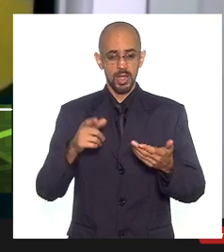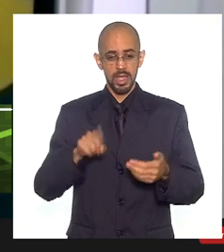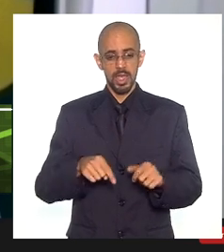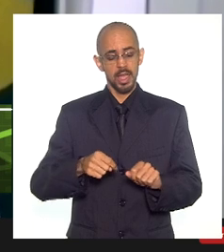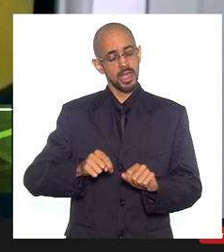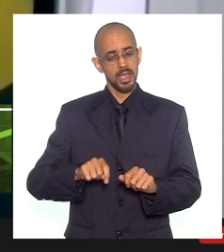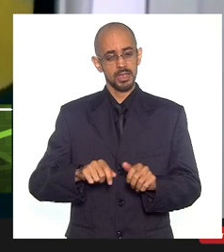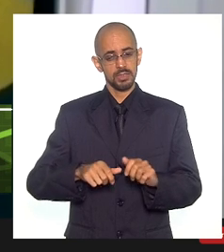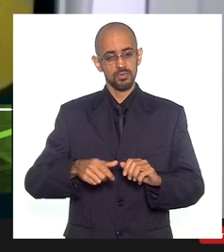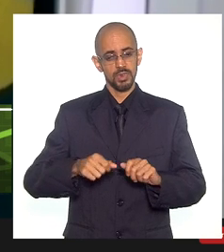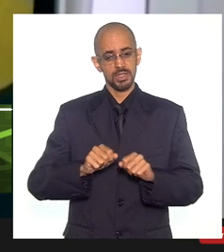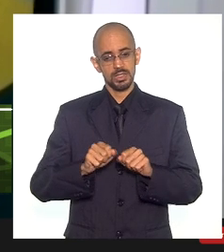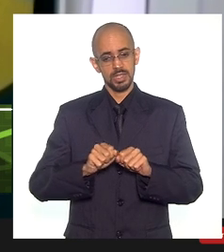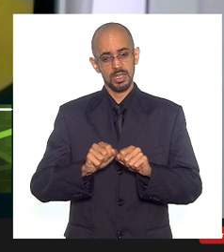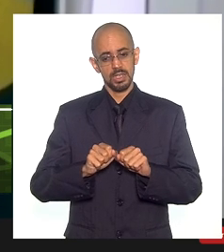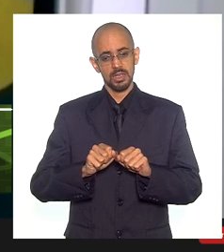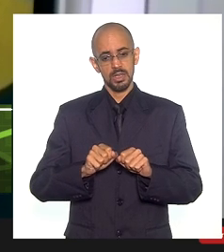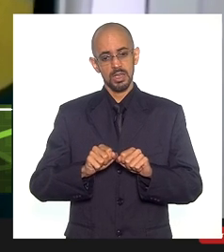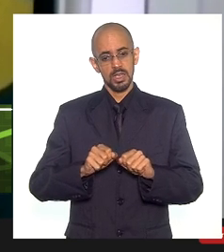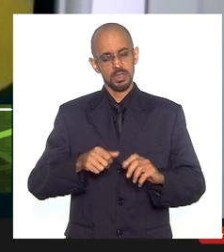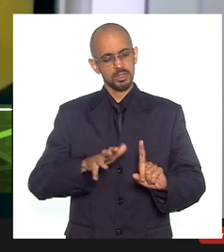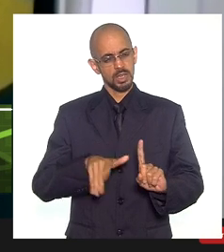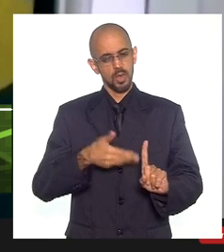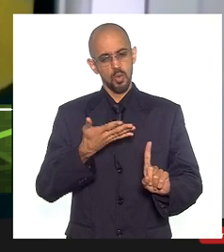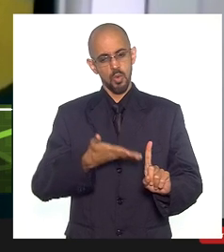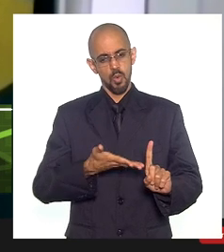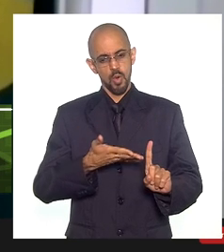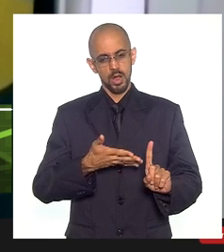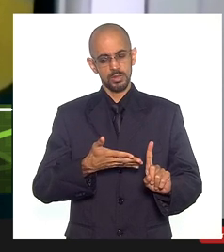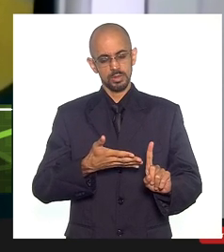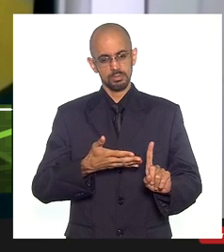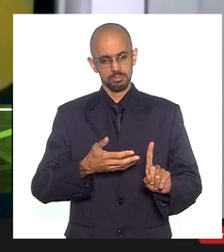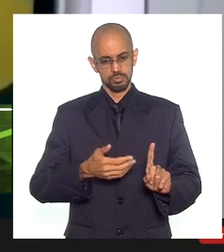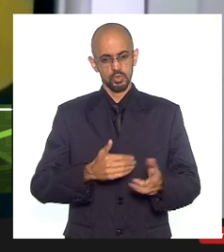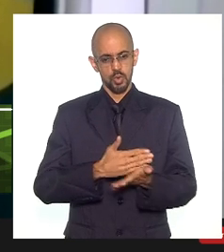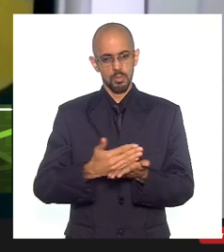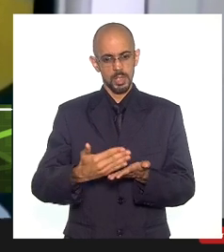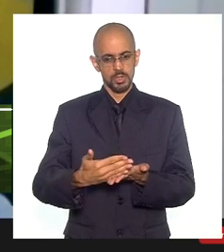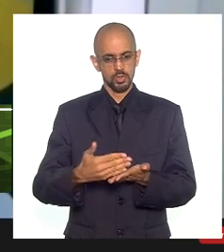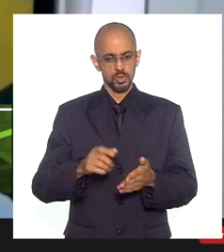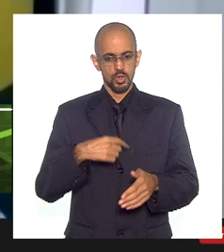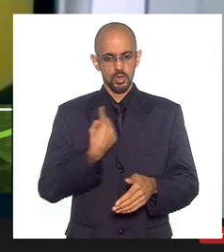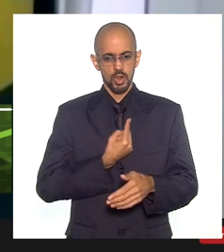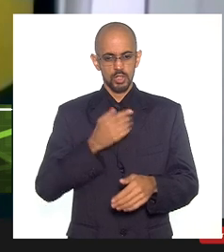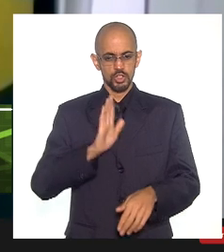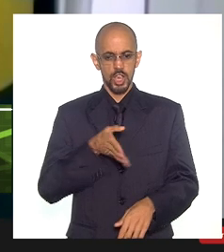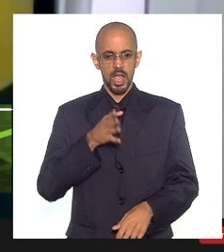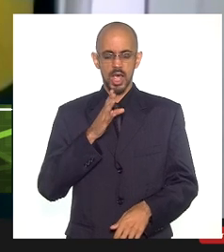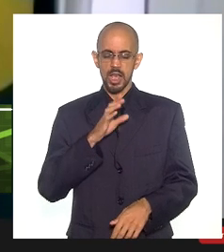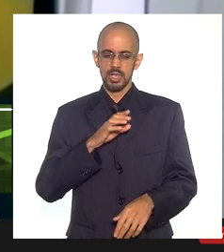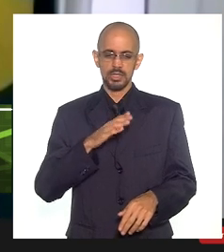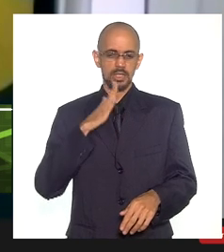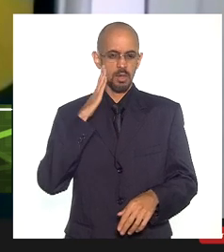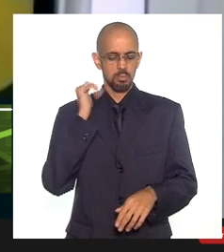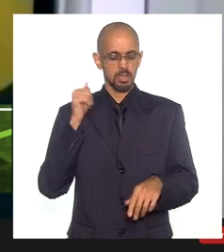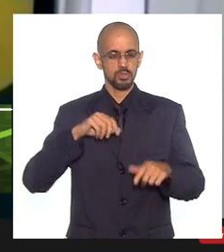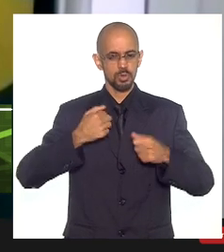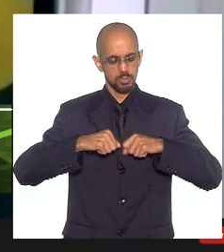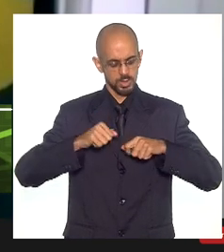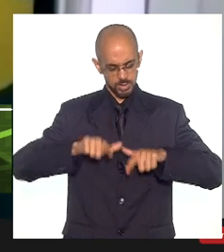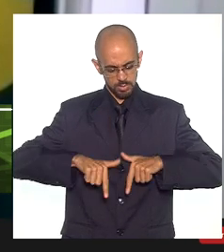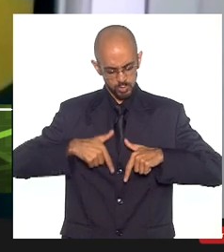hoje nós temos temas que nós já conhecemos, subsecretário Edgar Leite, por exemplo, precisamos enfrentar novamente